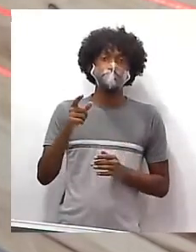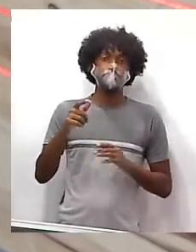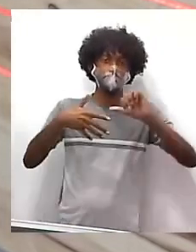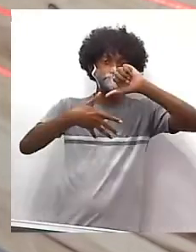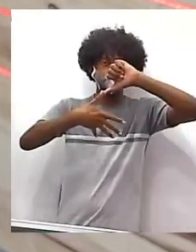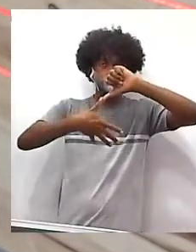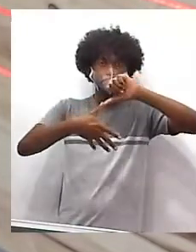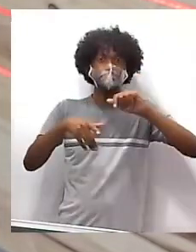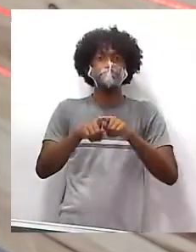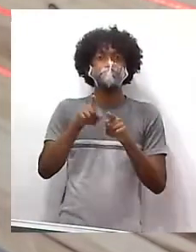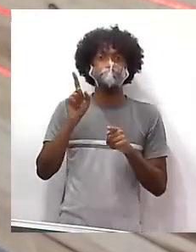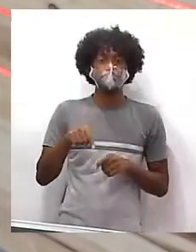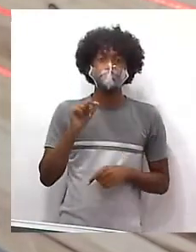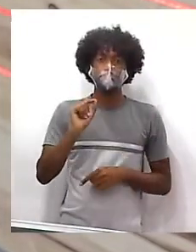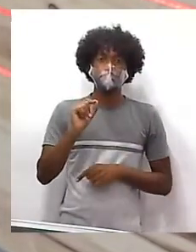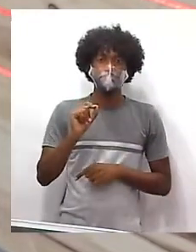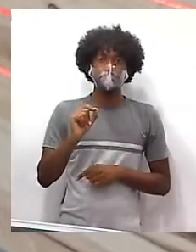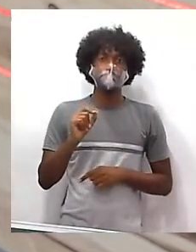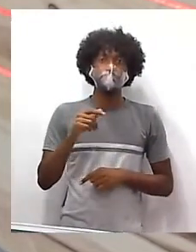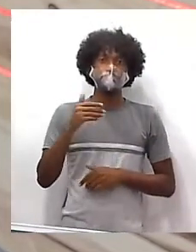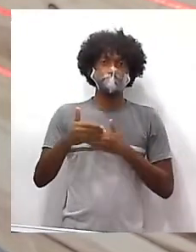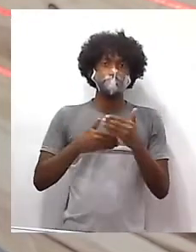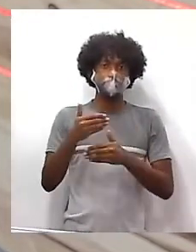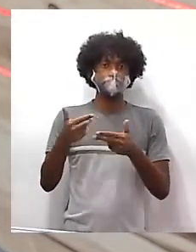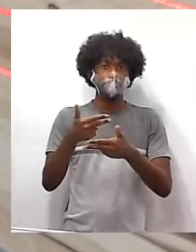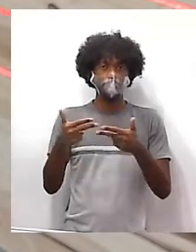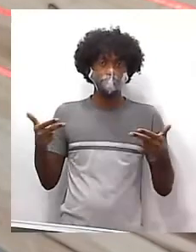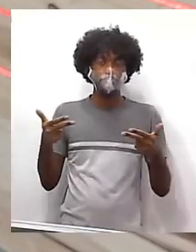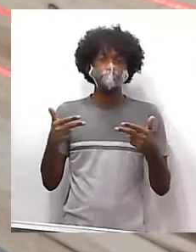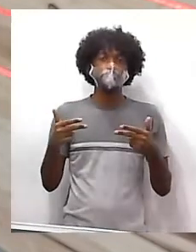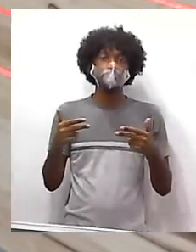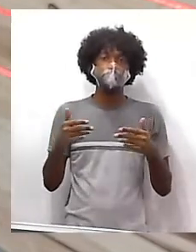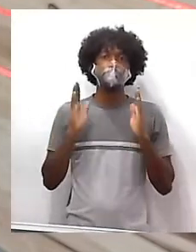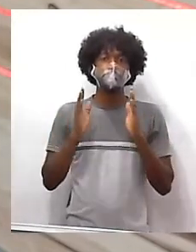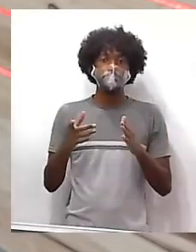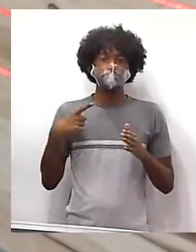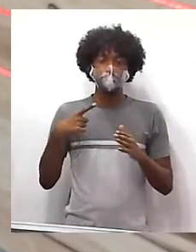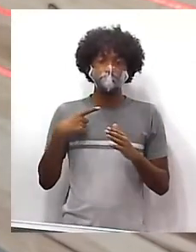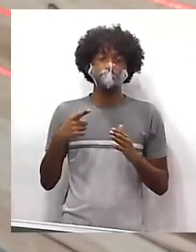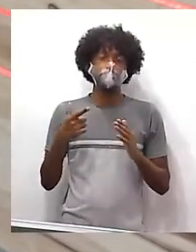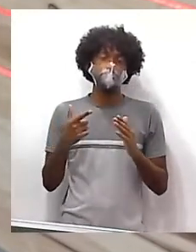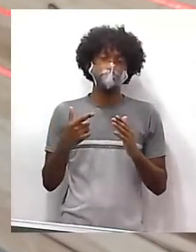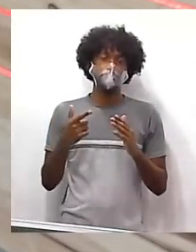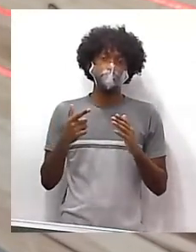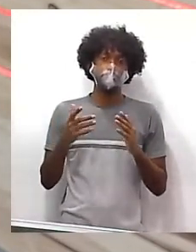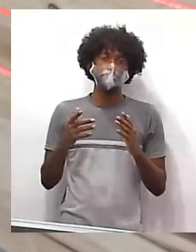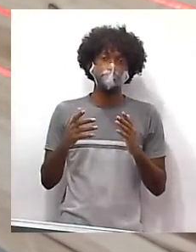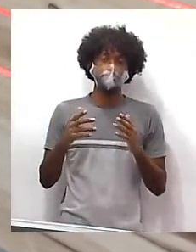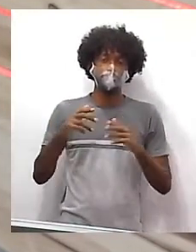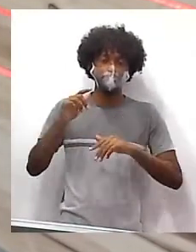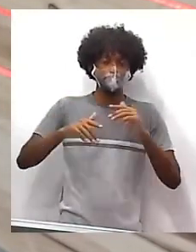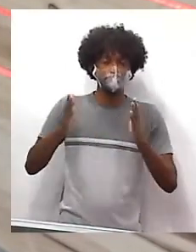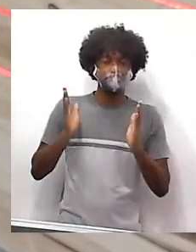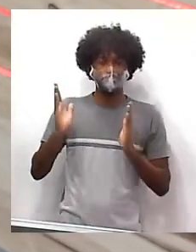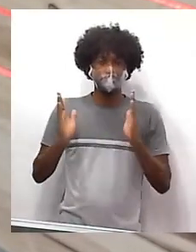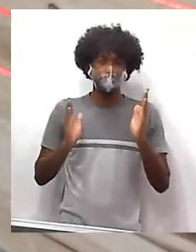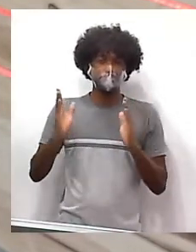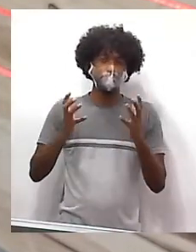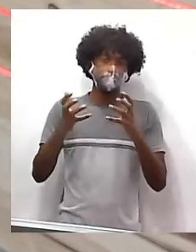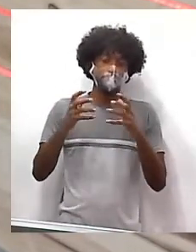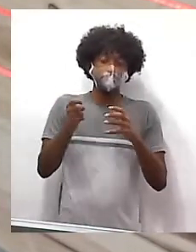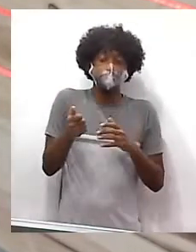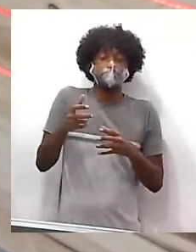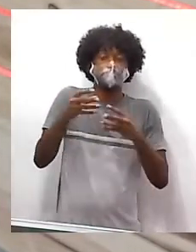dessas plantas, dessas árvores, elas estão ameaçadas de extinção. Então a gente vai tentar ver uma imagem aqui da